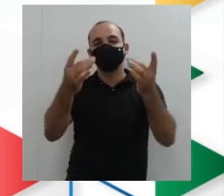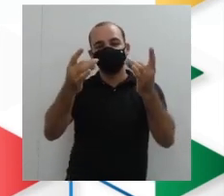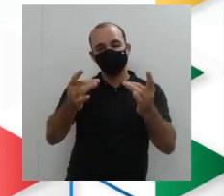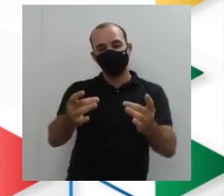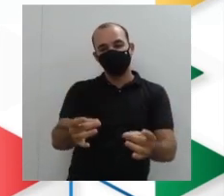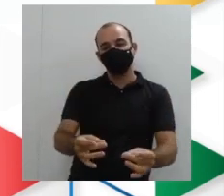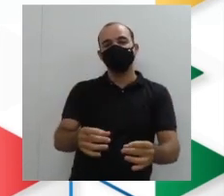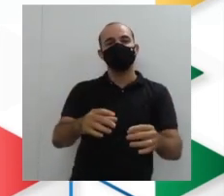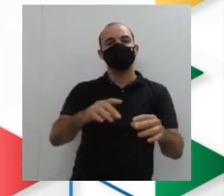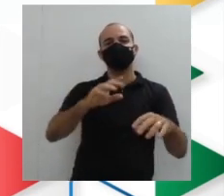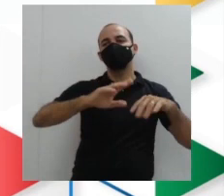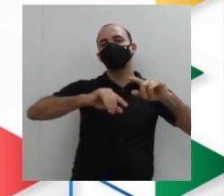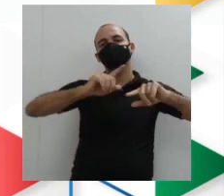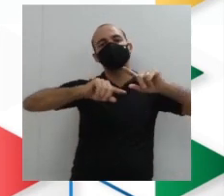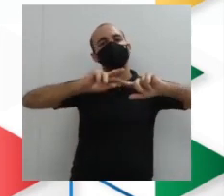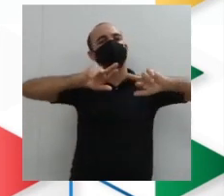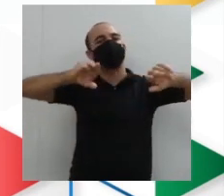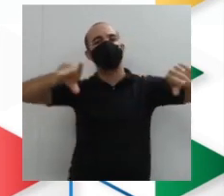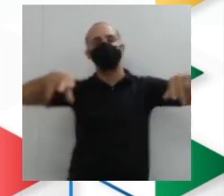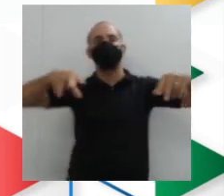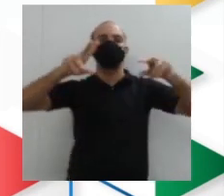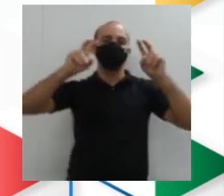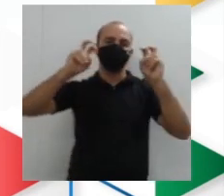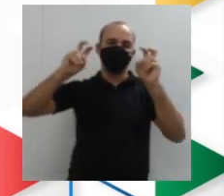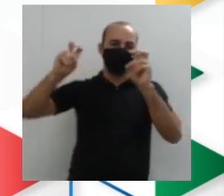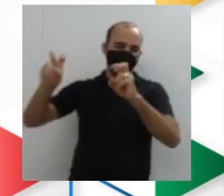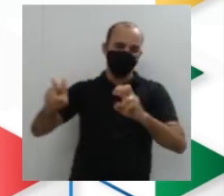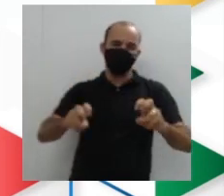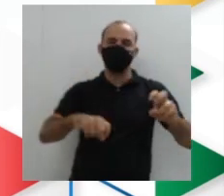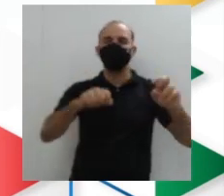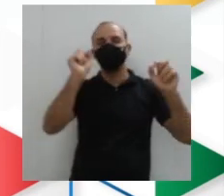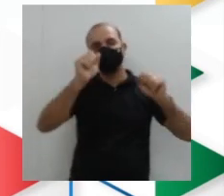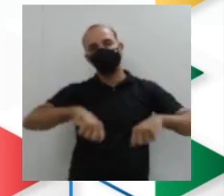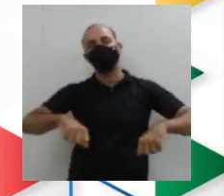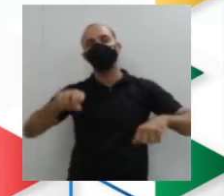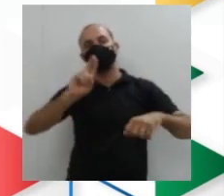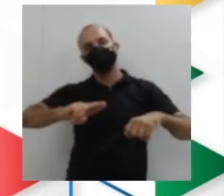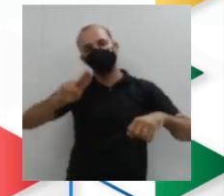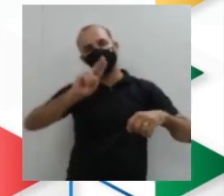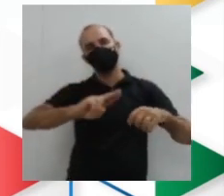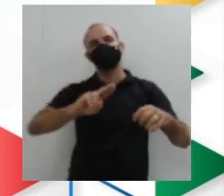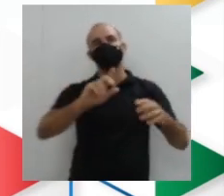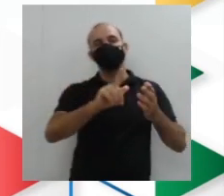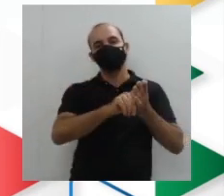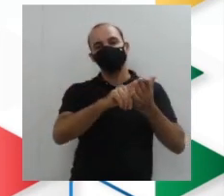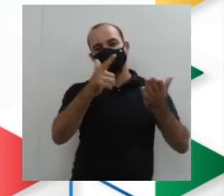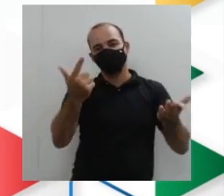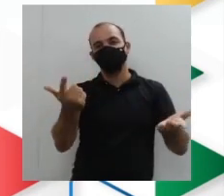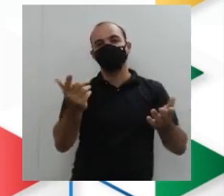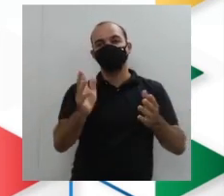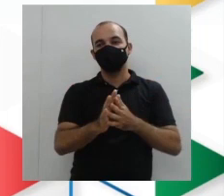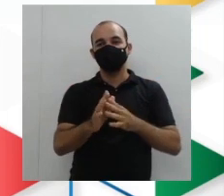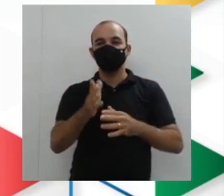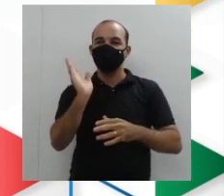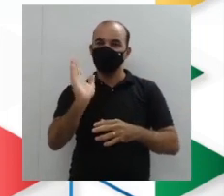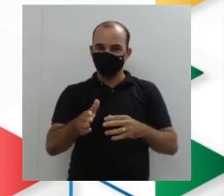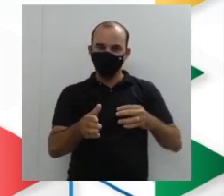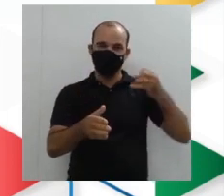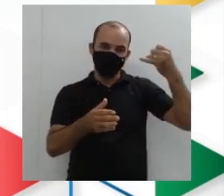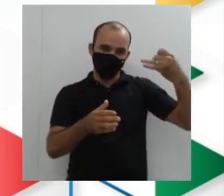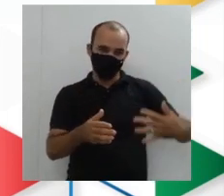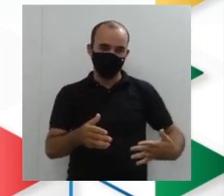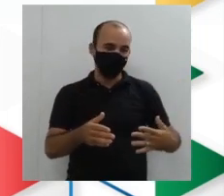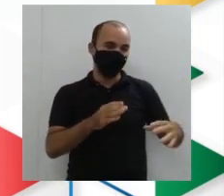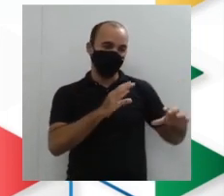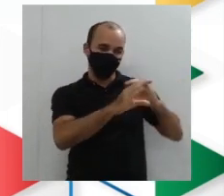sobre determinada informação. Lembram que agora há pouco eu falei no início, comunicação,